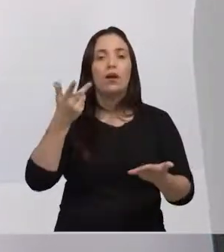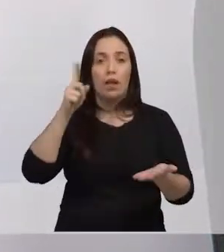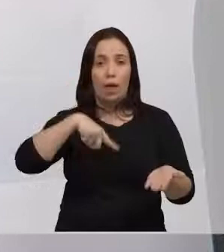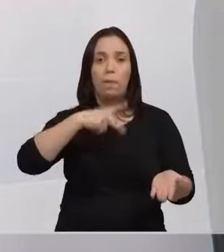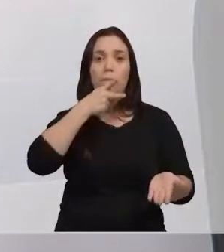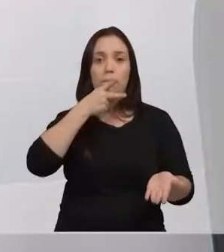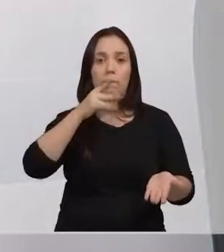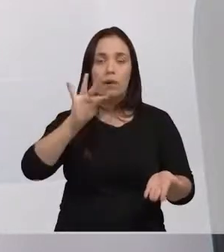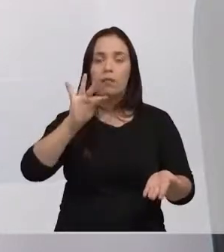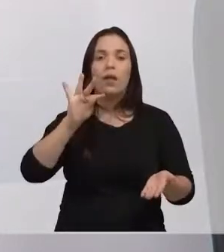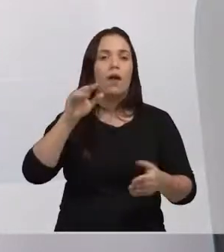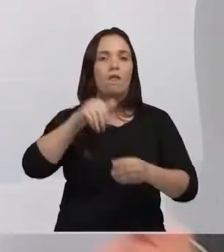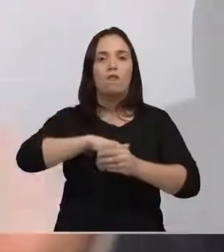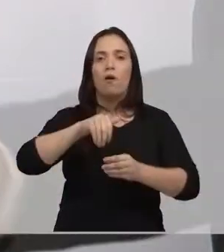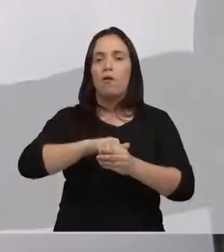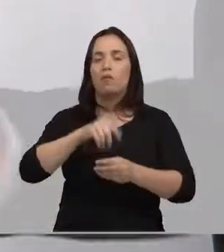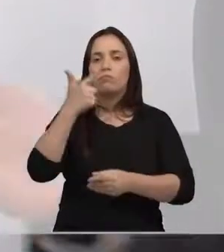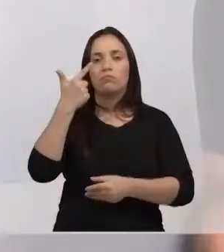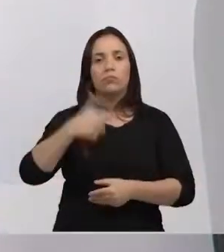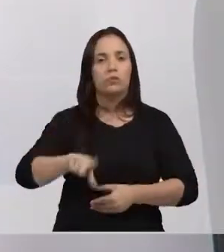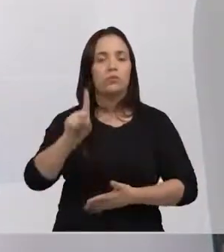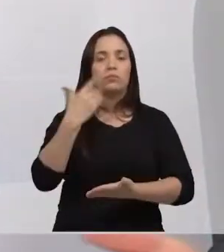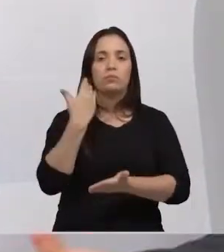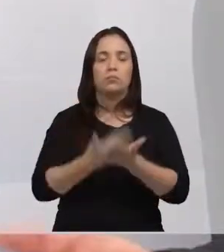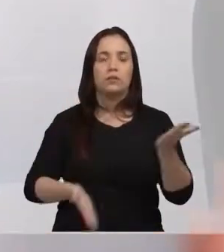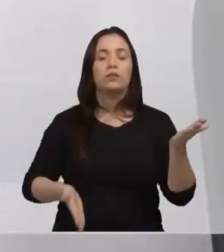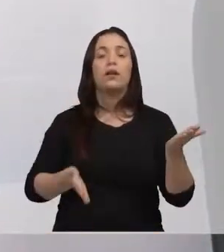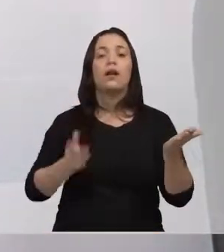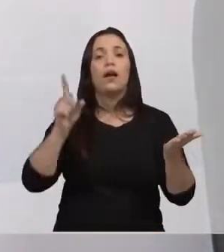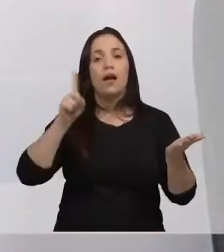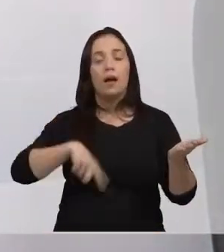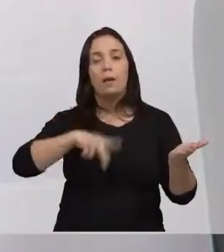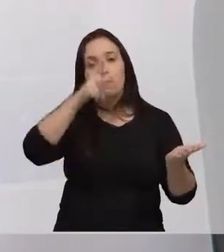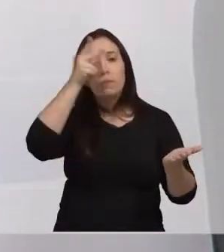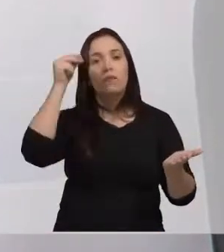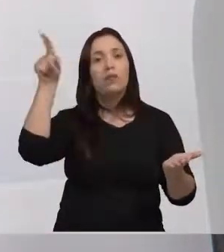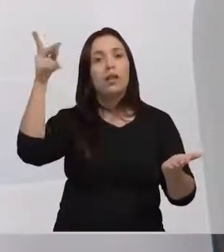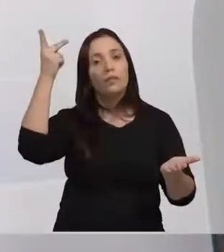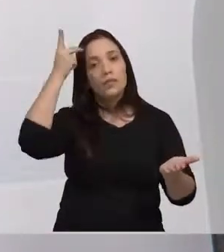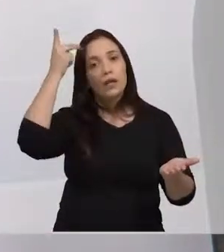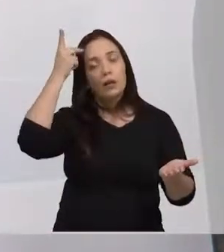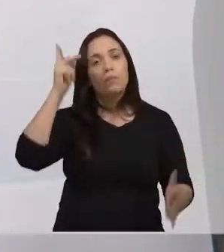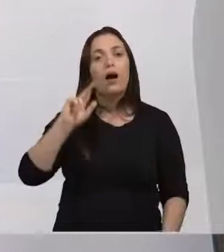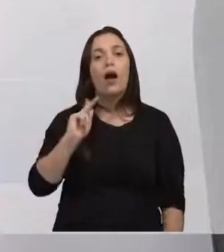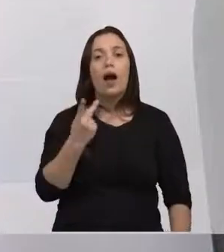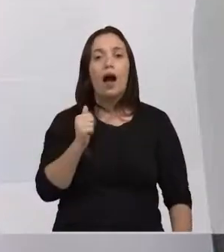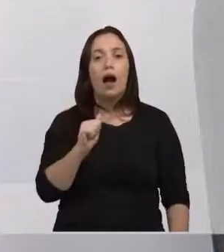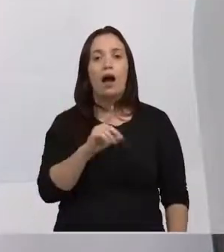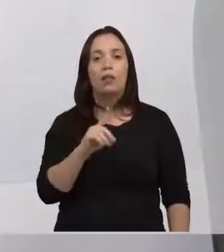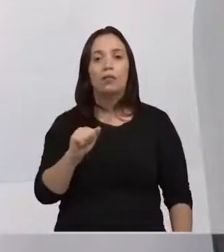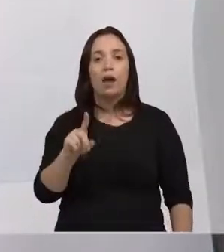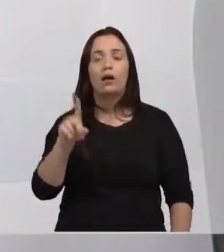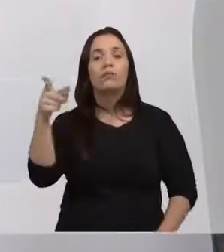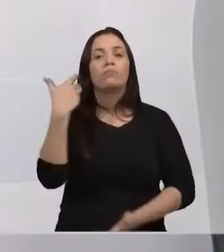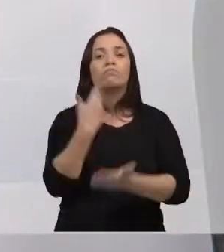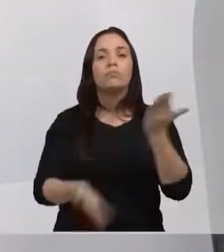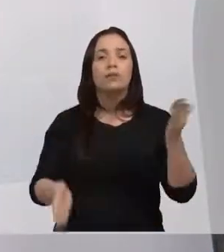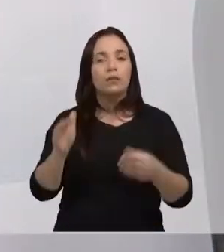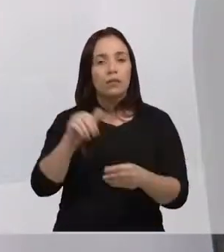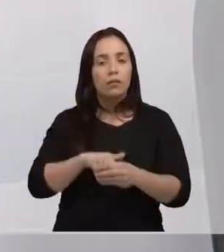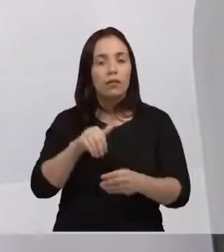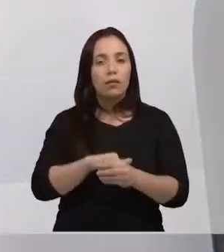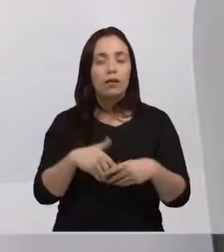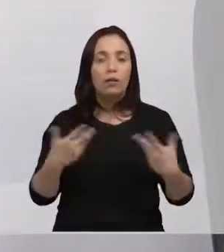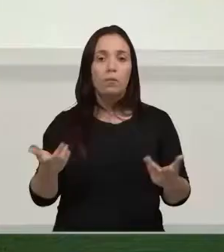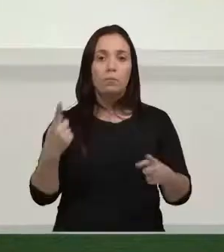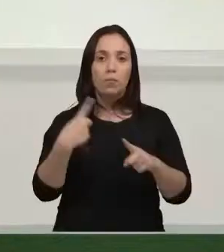dos Trabalhadores do poder. Um caso mais conhecido é o prefeito de São Paulo, Fernando O Haddad. desgaste do PT era